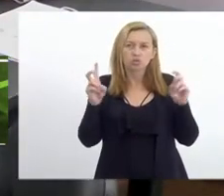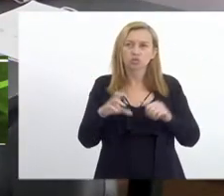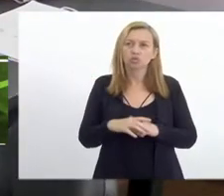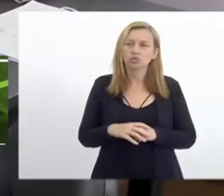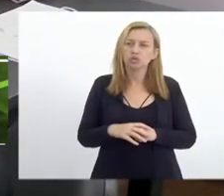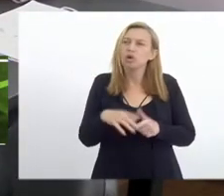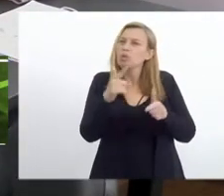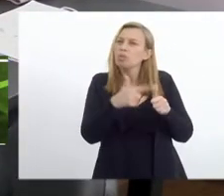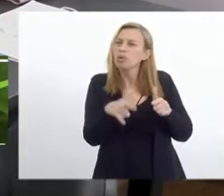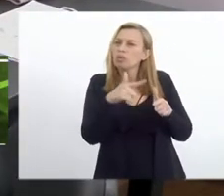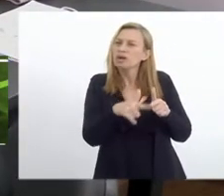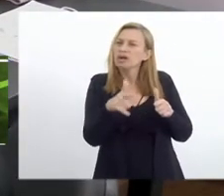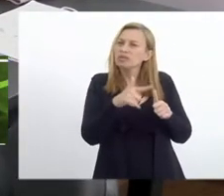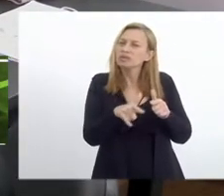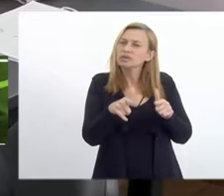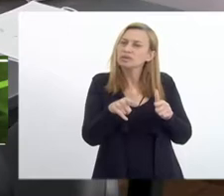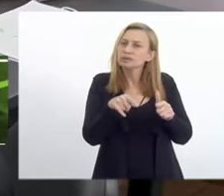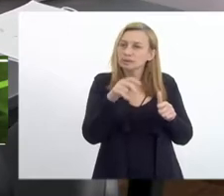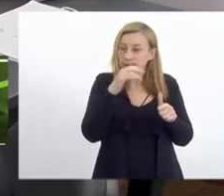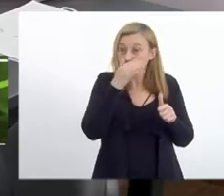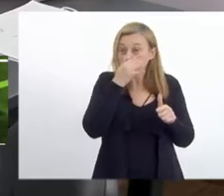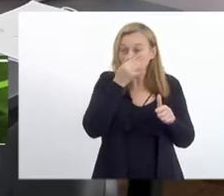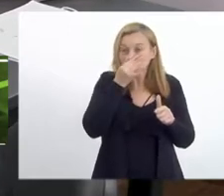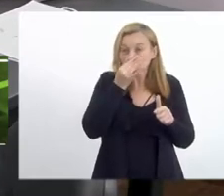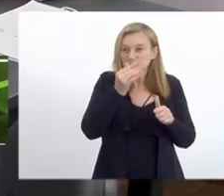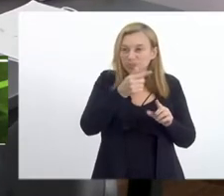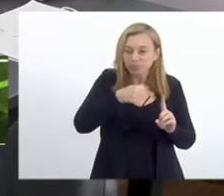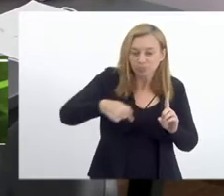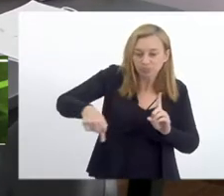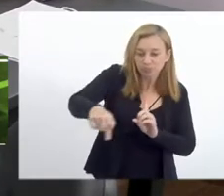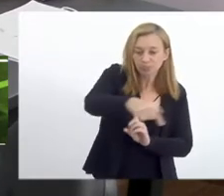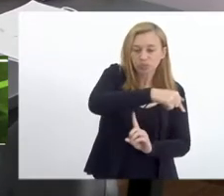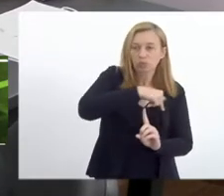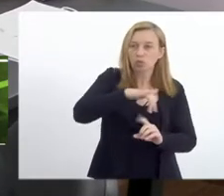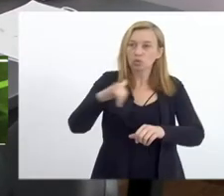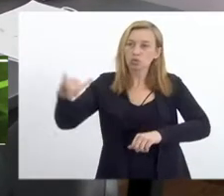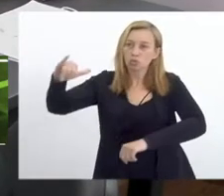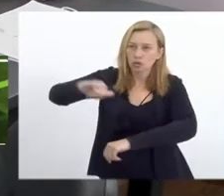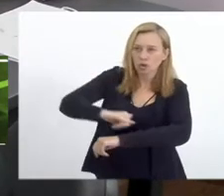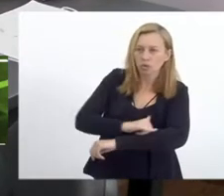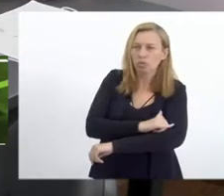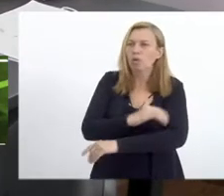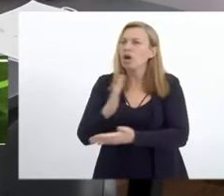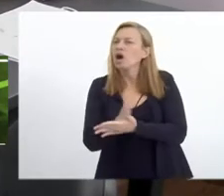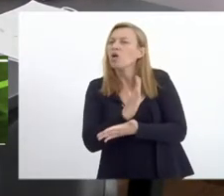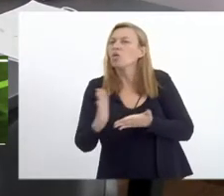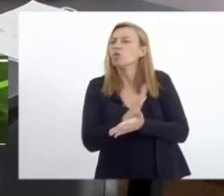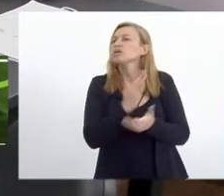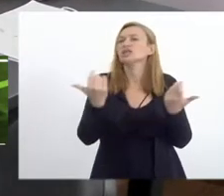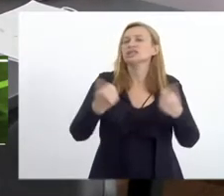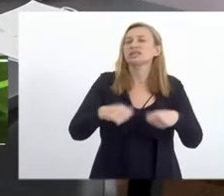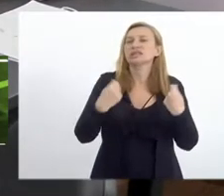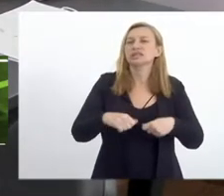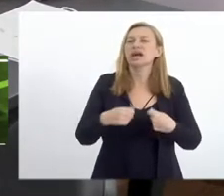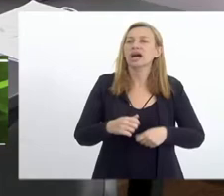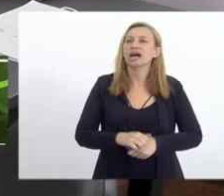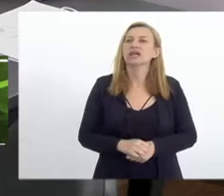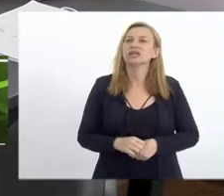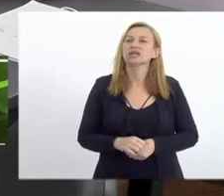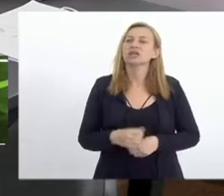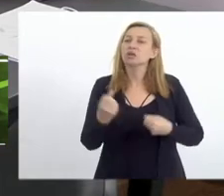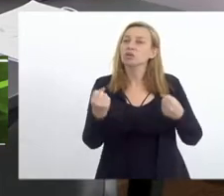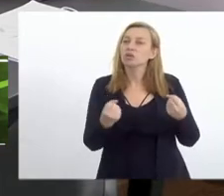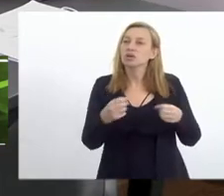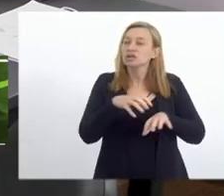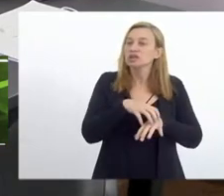geram problemas em relação ao entorno do aeroporto, né? Algumas necessidades expressivas, como no